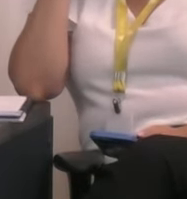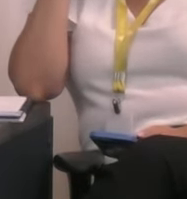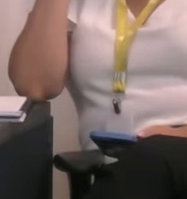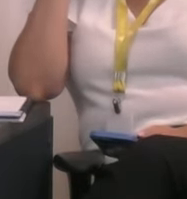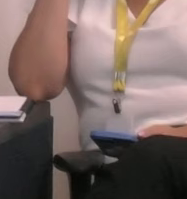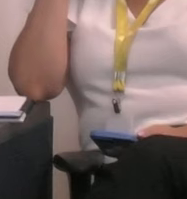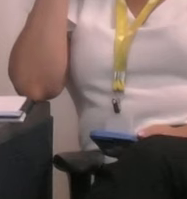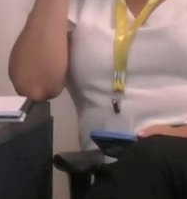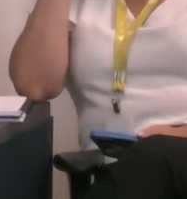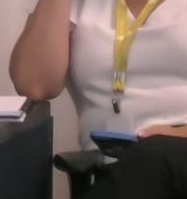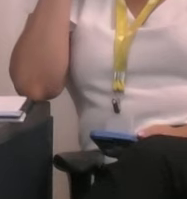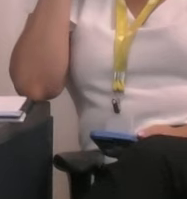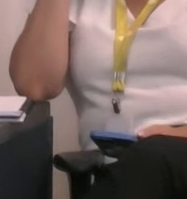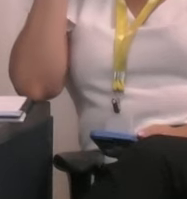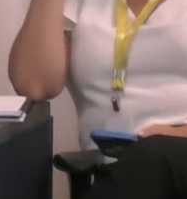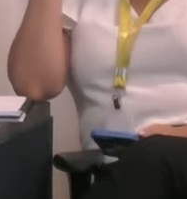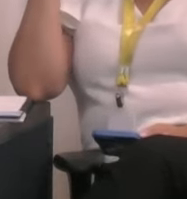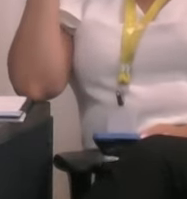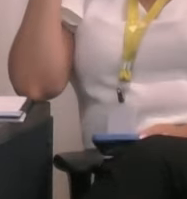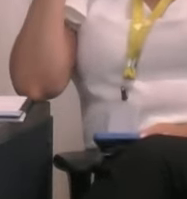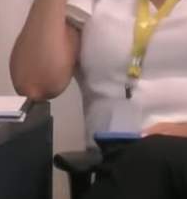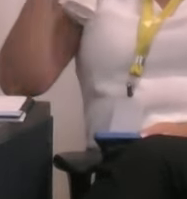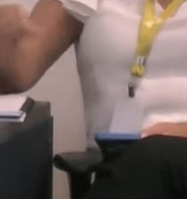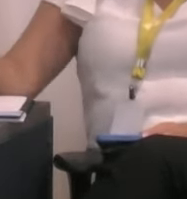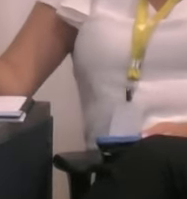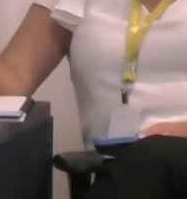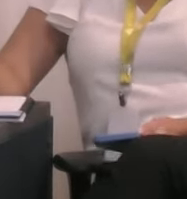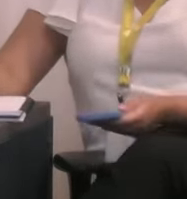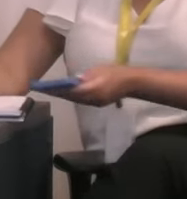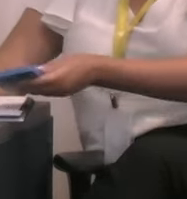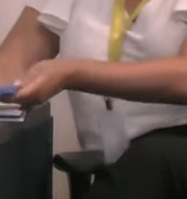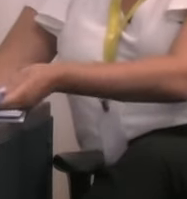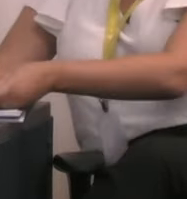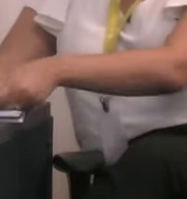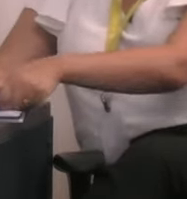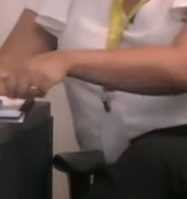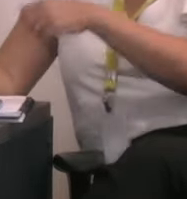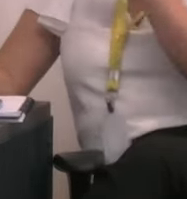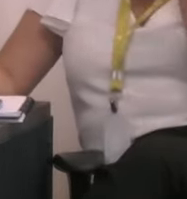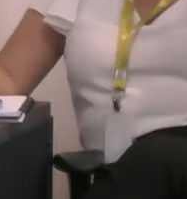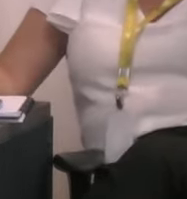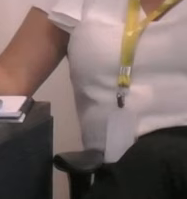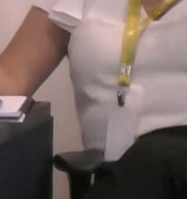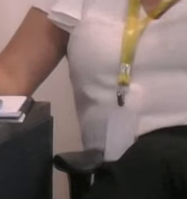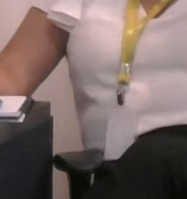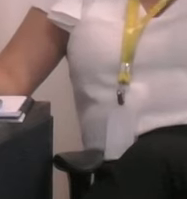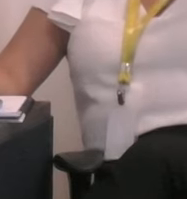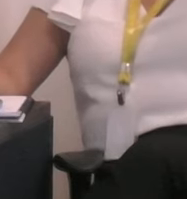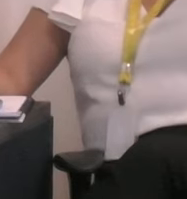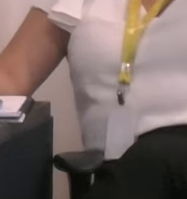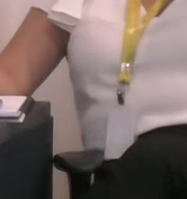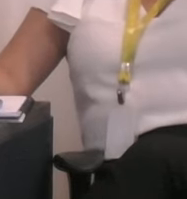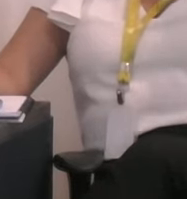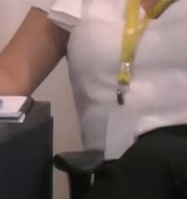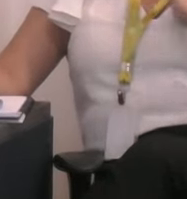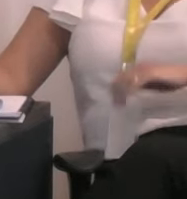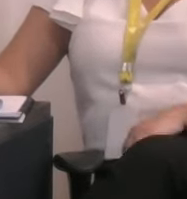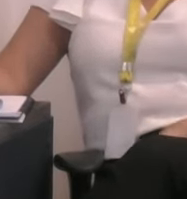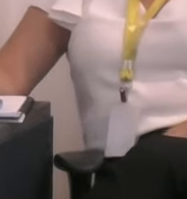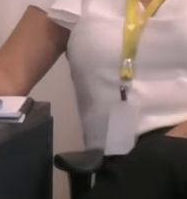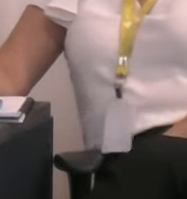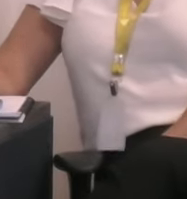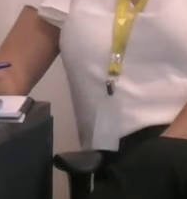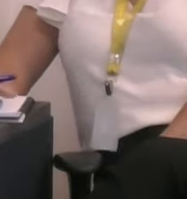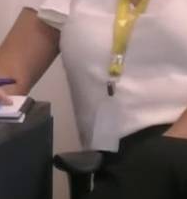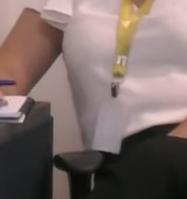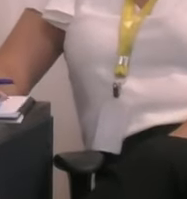e adentrei como usuário do serviço. E tive deputado Rodrigo Amorim, que também é advogado